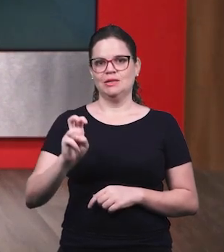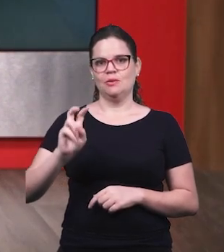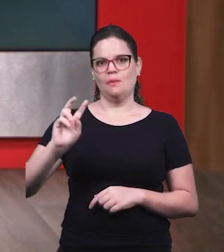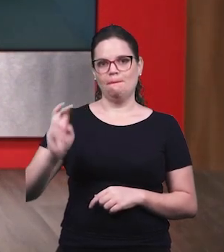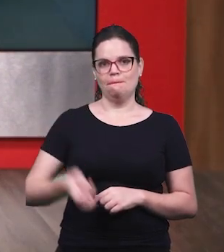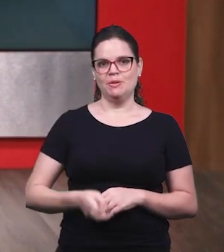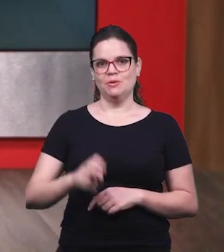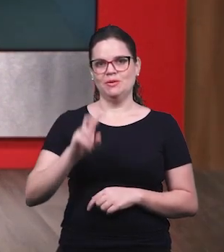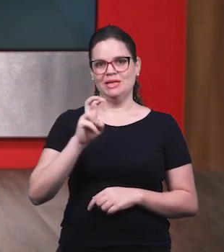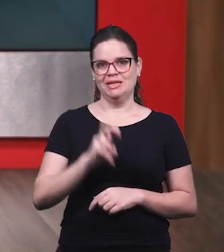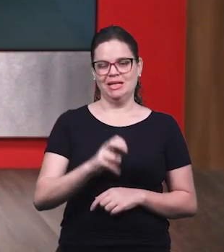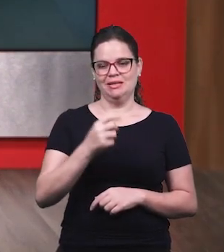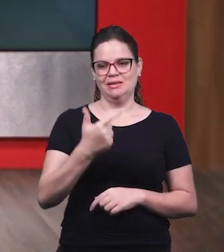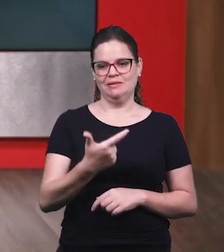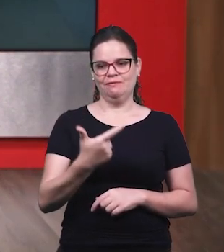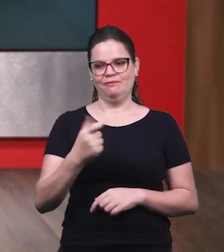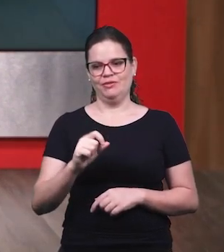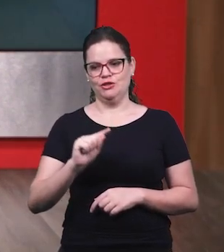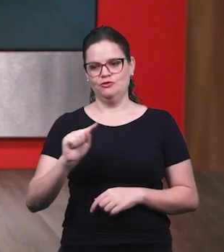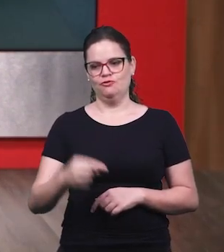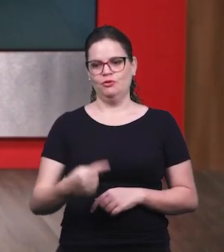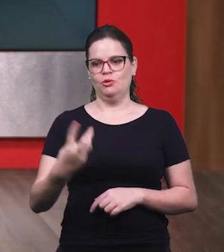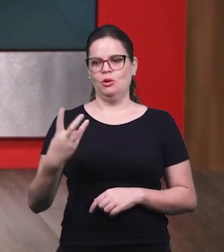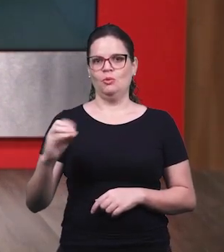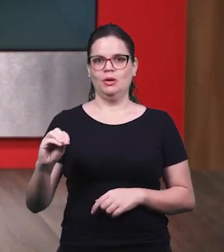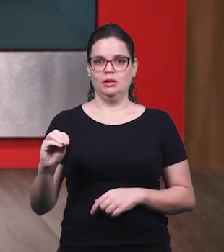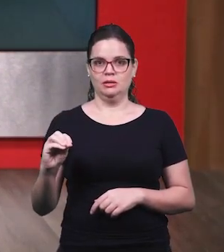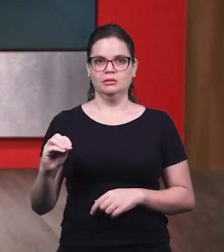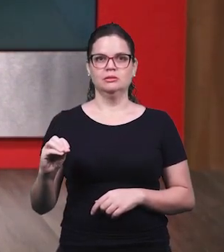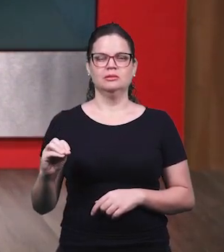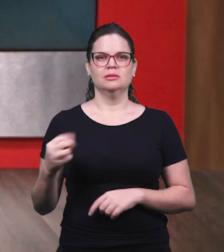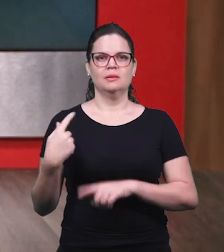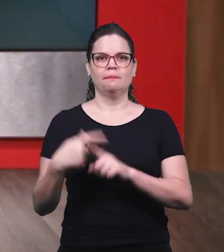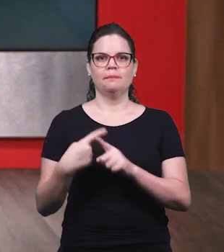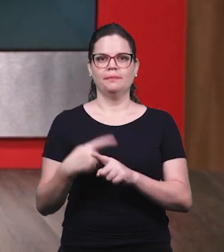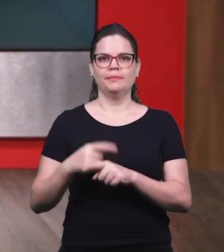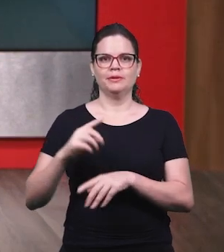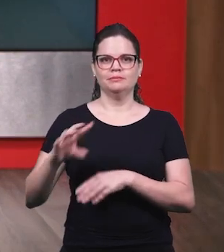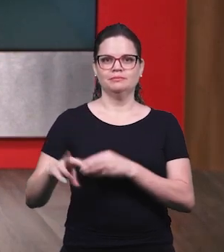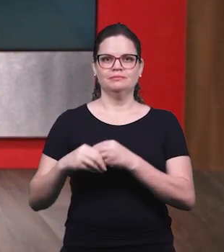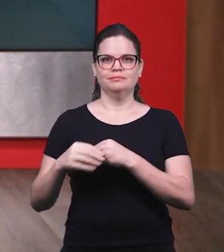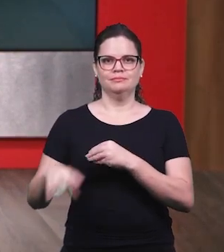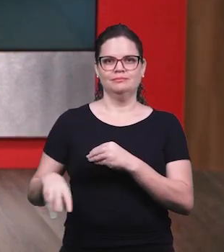5.520,40. Por quê? Em cima do valor do juro já